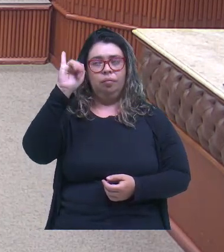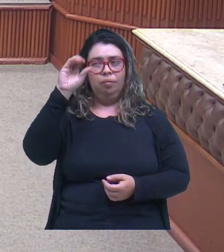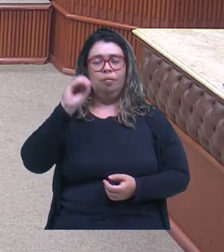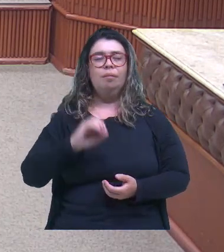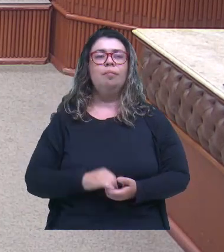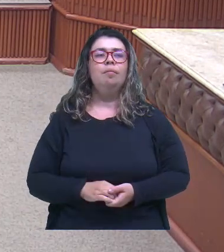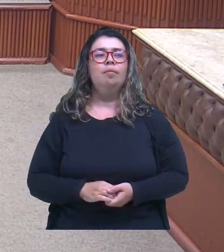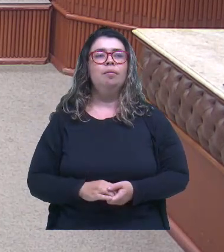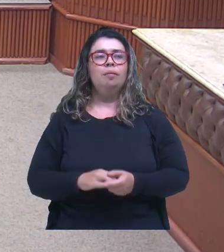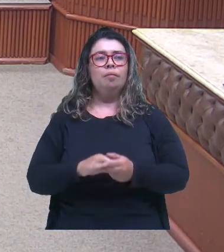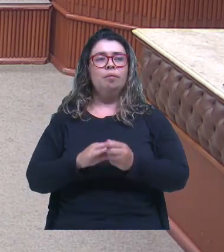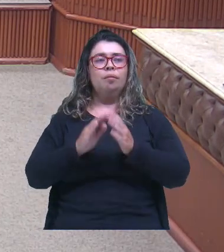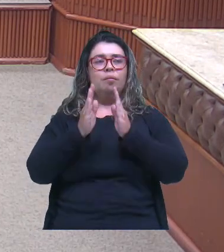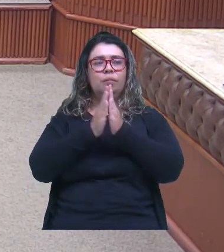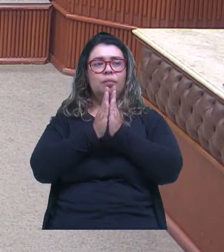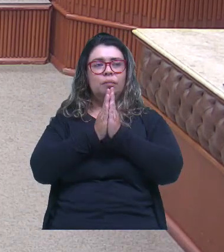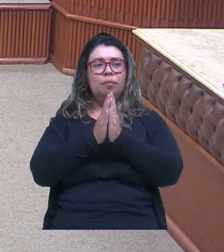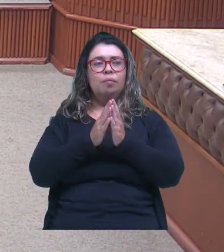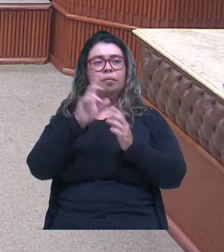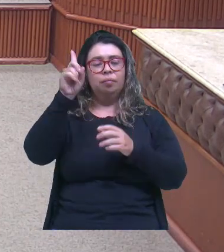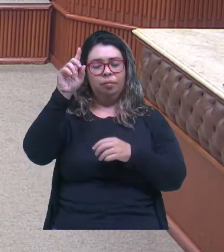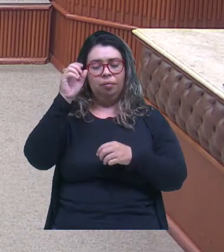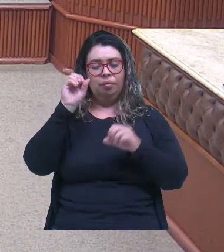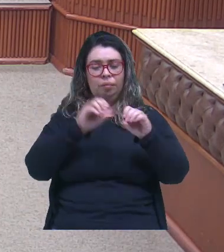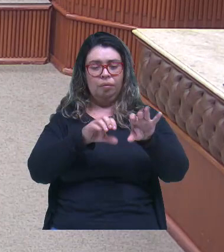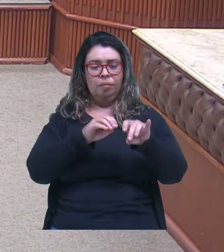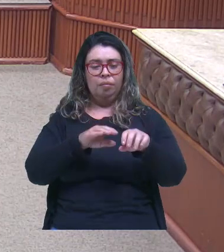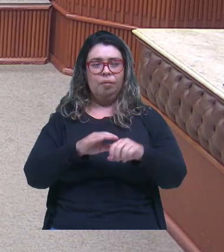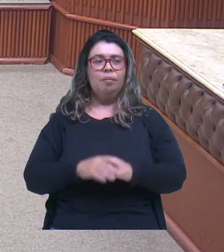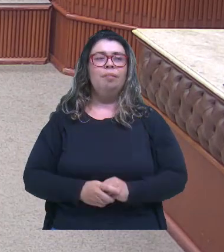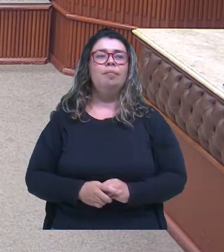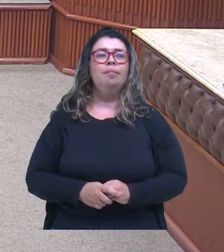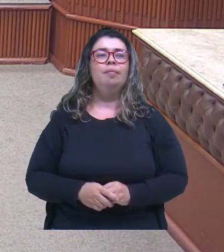Vamos fazer a oração que Jesus nos ensinou, chamando Deus de Pai.